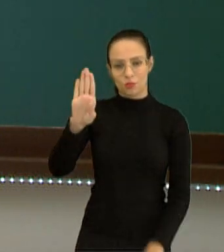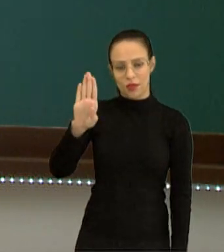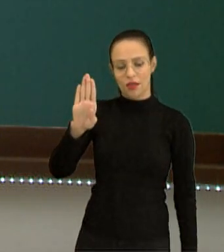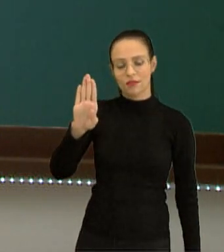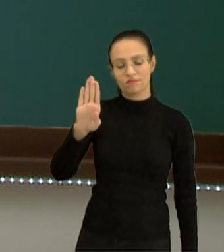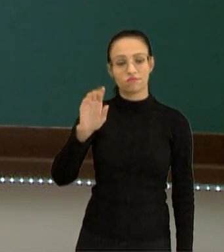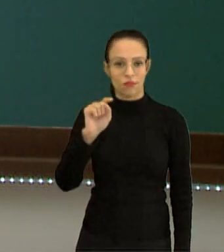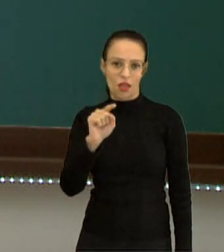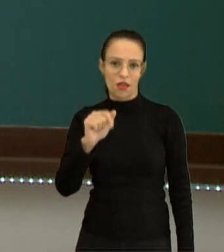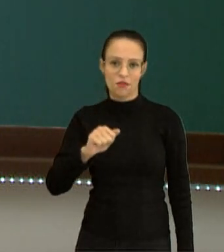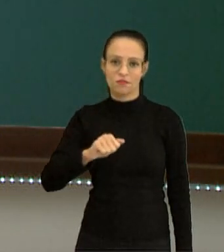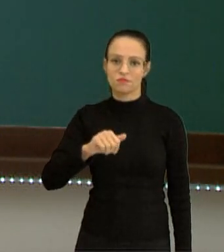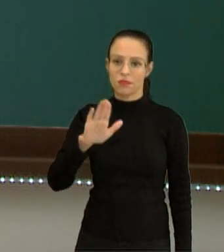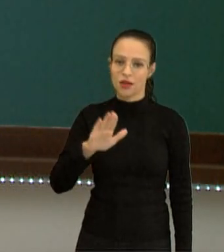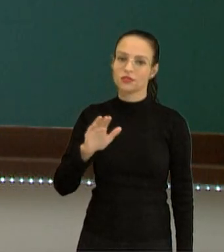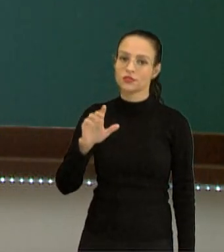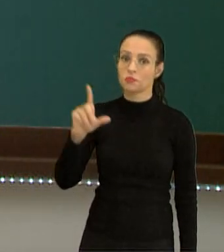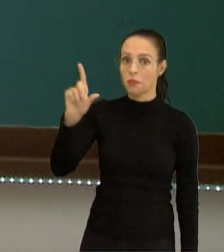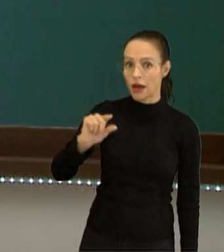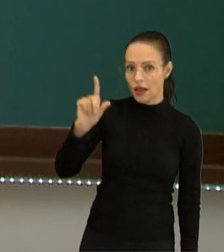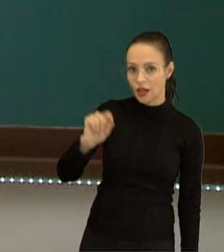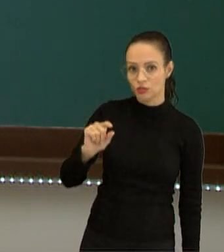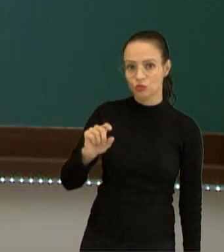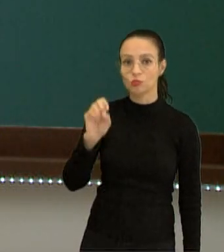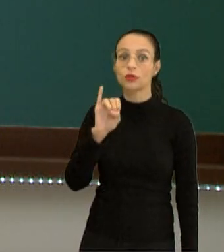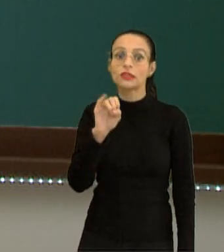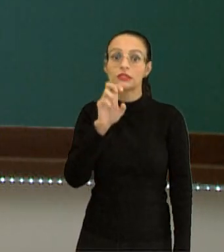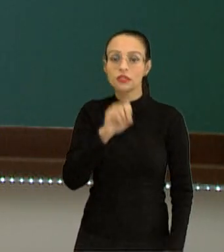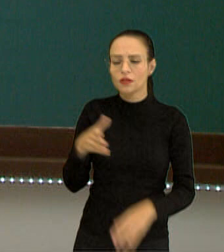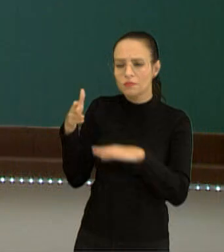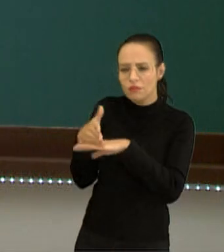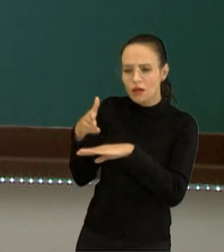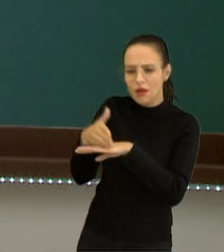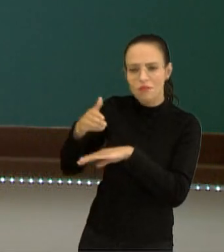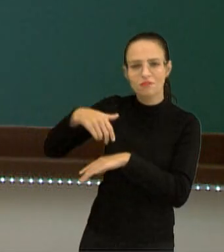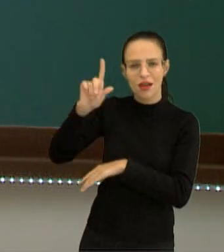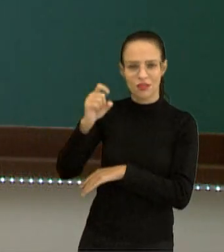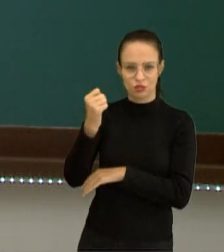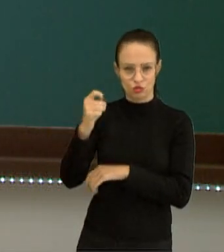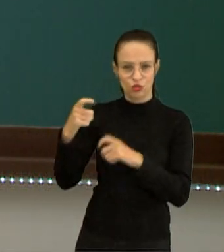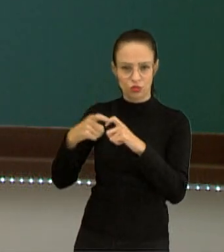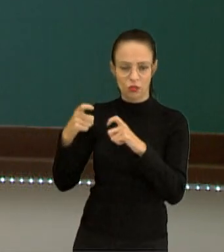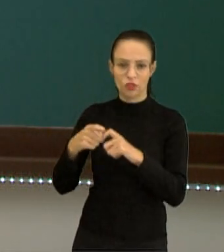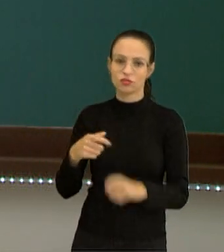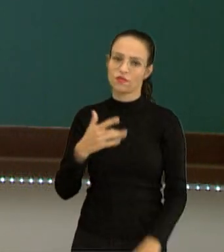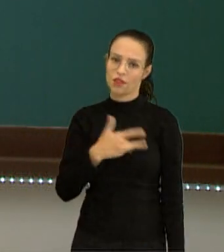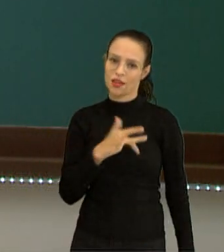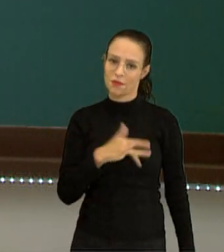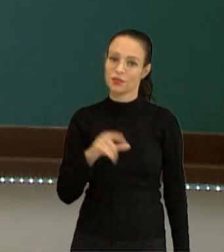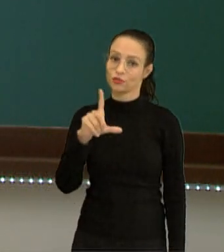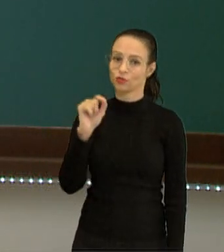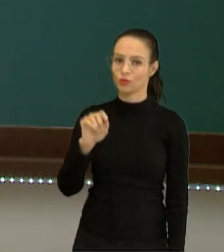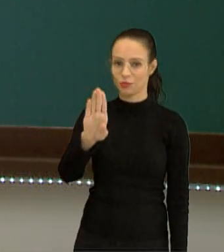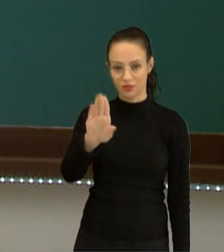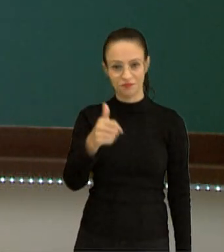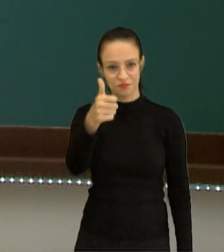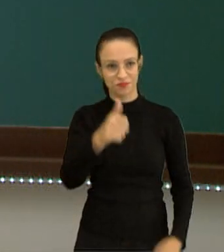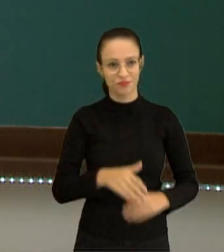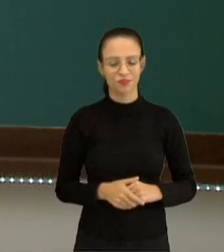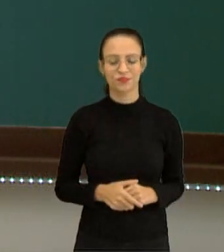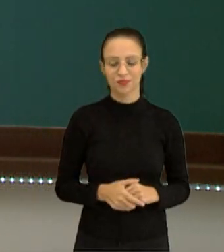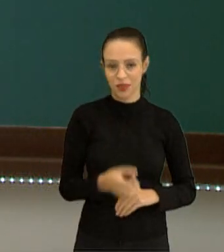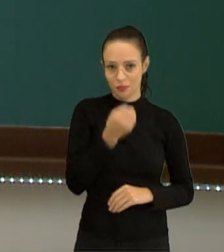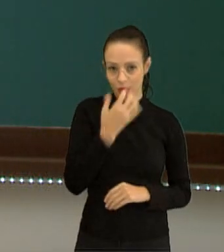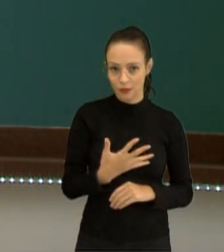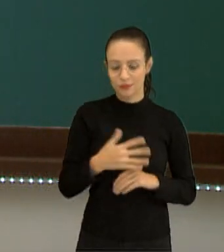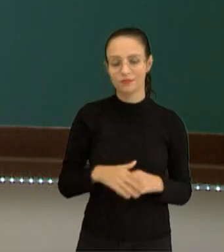será considerado mais em conta, porque se você precisar fazer mais que 8 consultas, vale a pena pegar o plano B, né, gente? É isso aí, tá